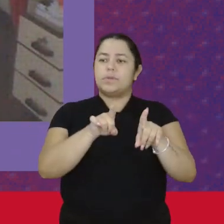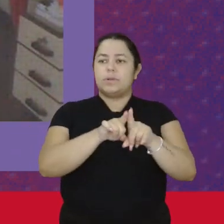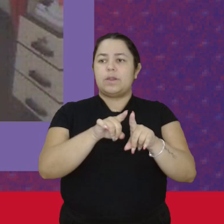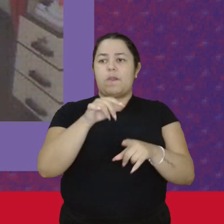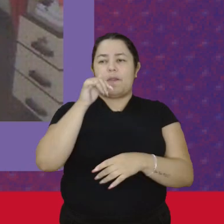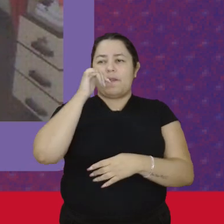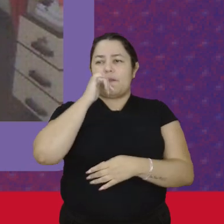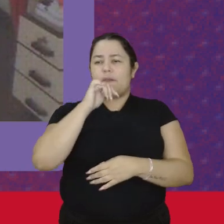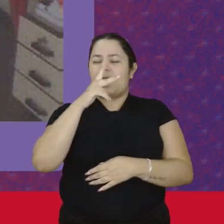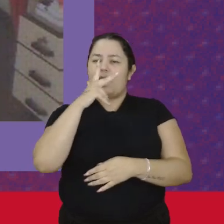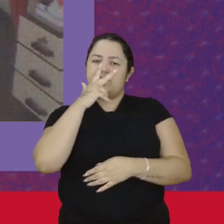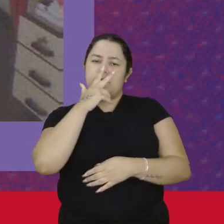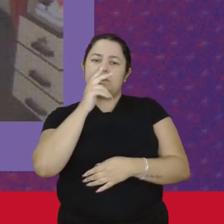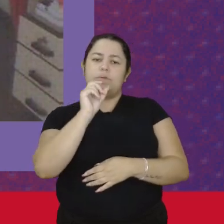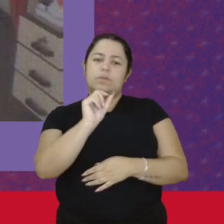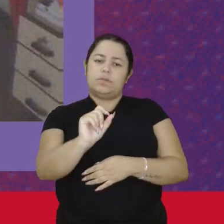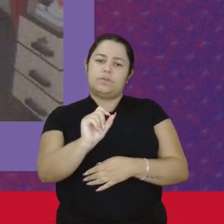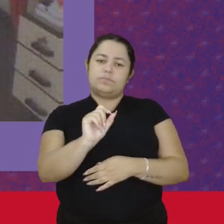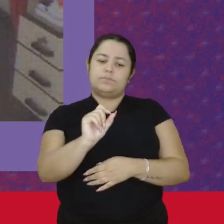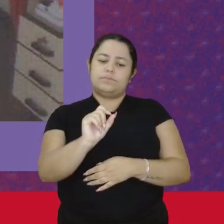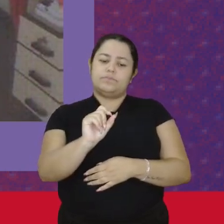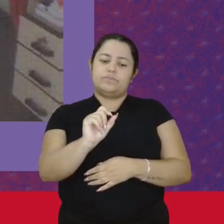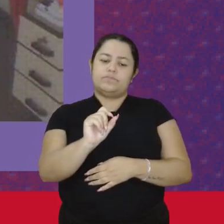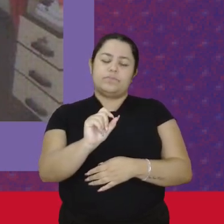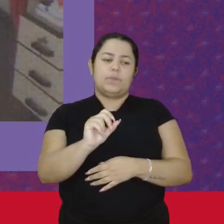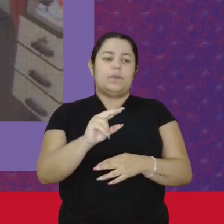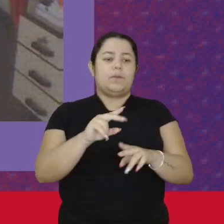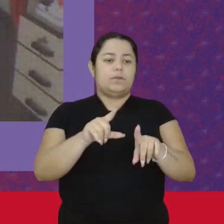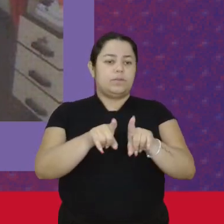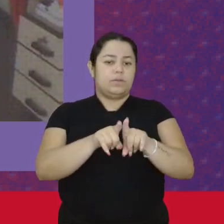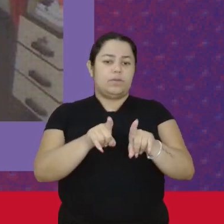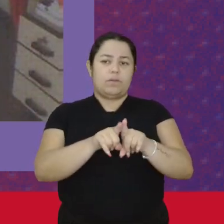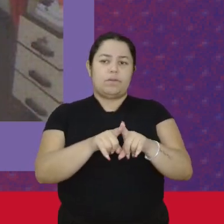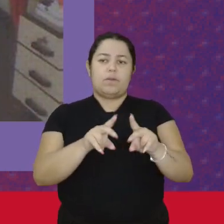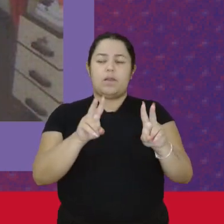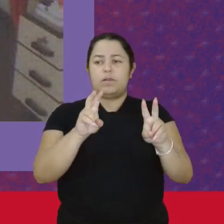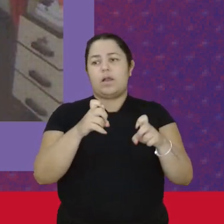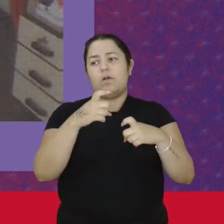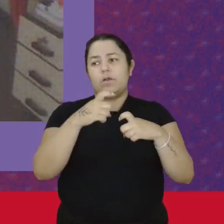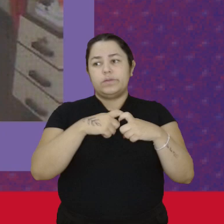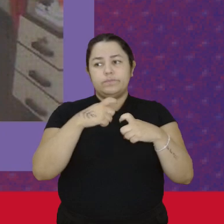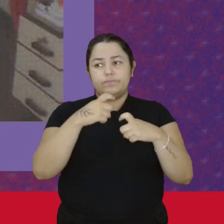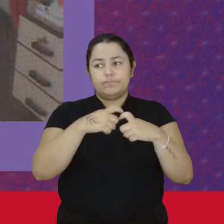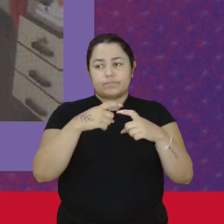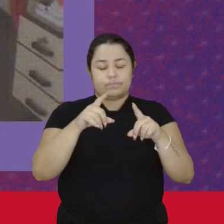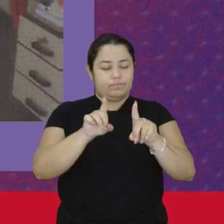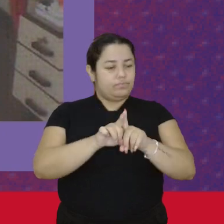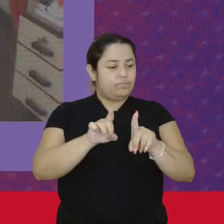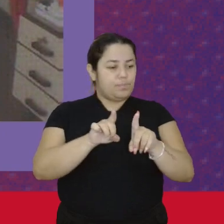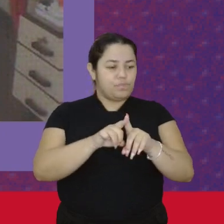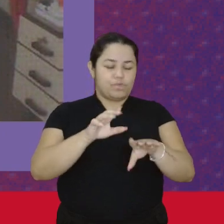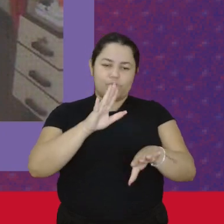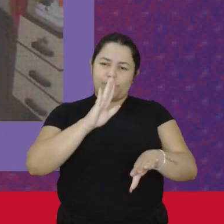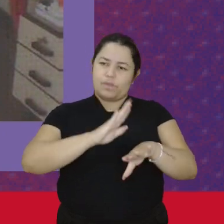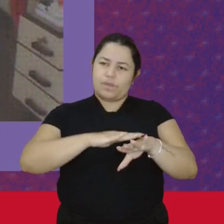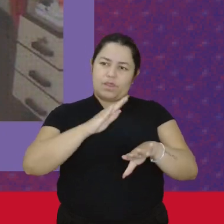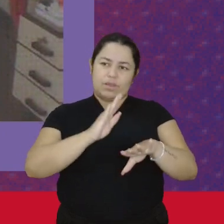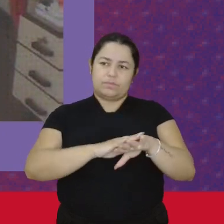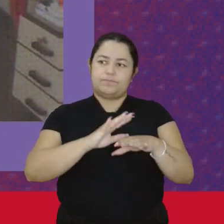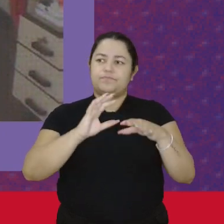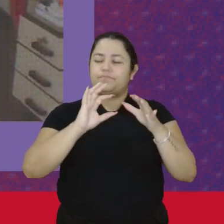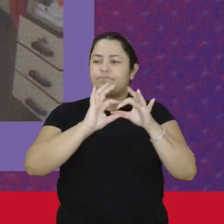mulheres acharam que elas que vieram trazer a questão da sexualidade com muito mais